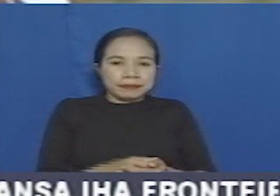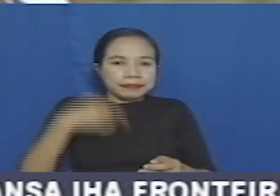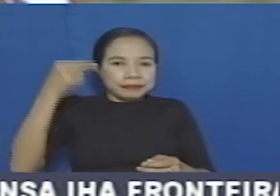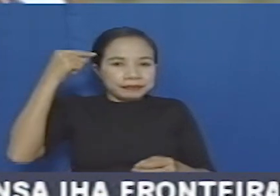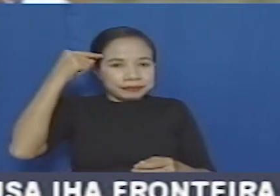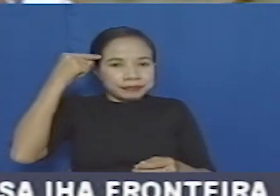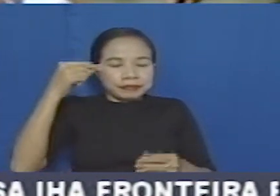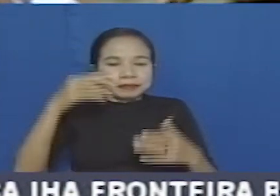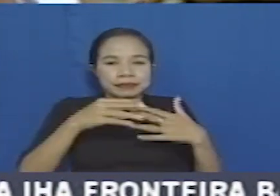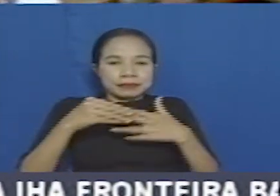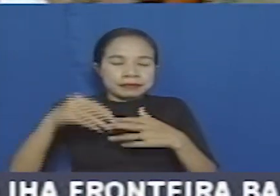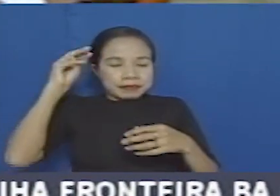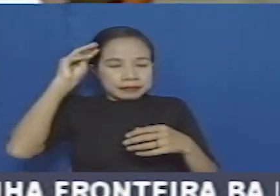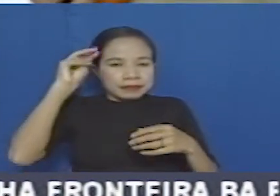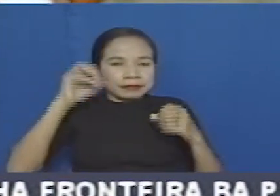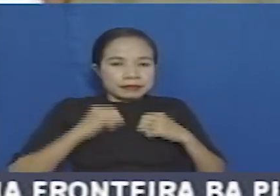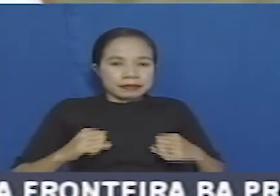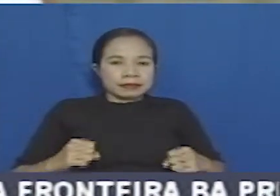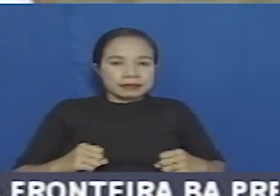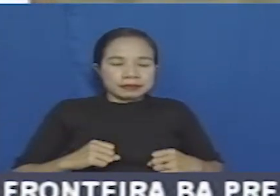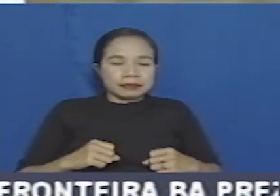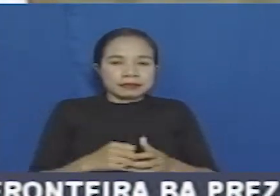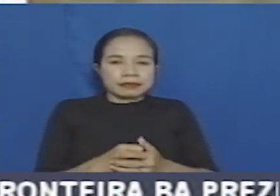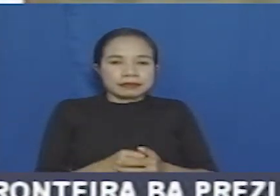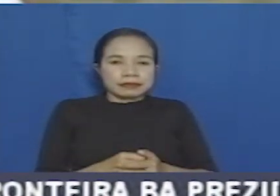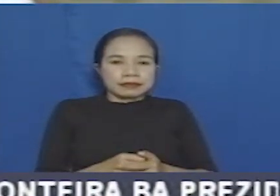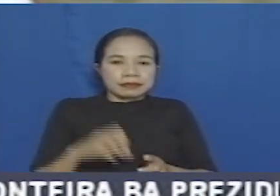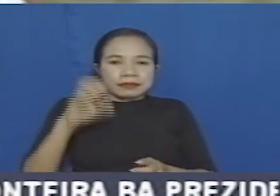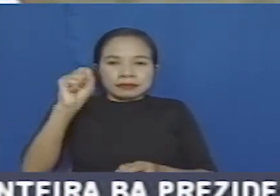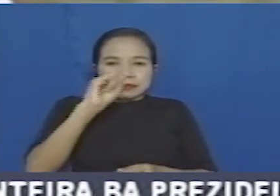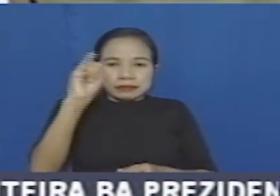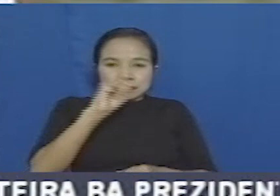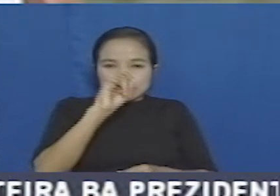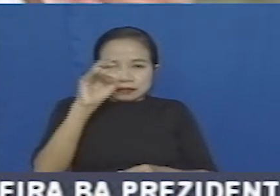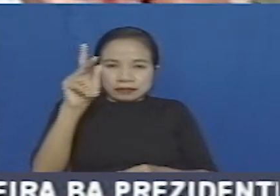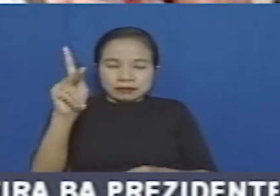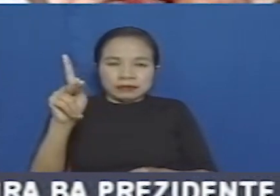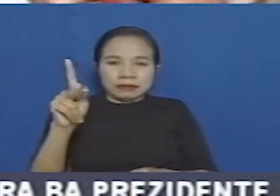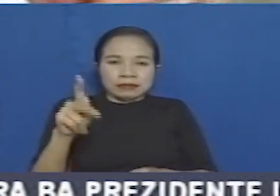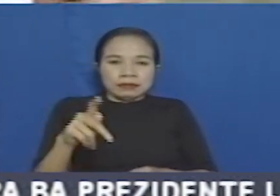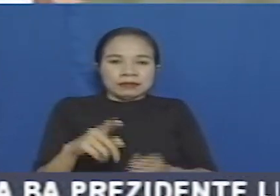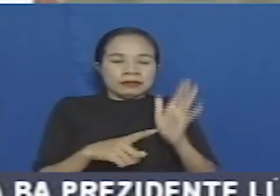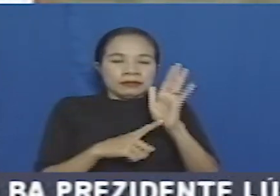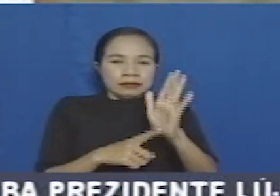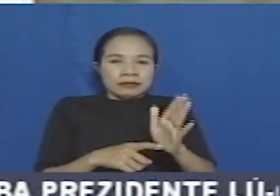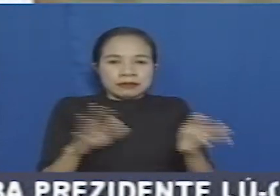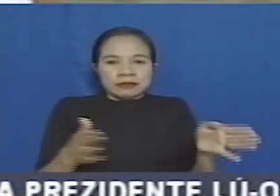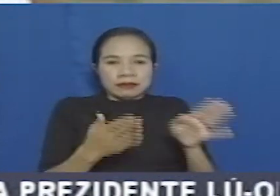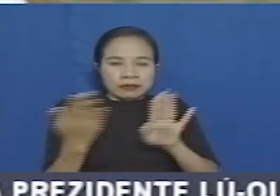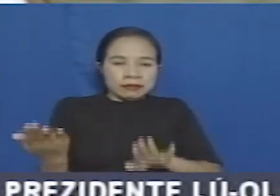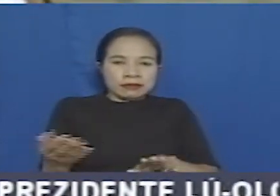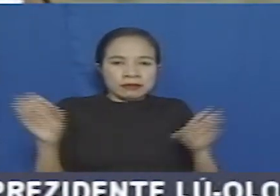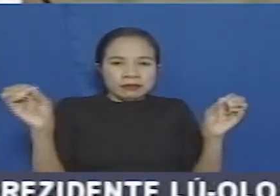governo, ele e o Ministério da Saúde, o Centro Integrado de Gestão Crise, até o Catap, até lá, o